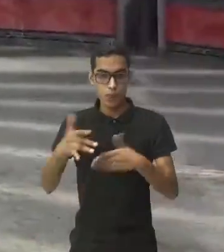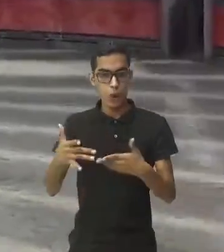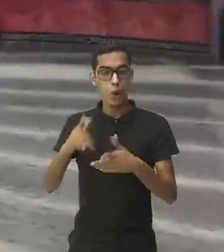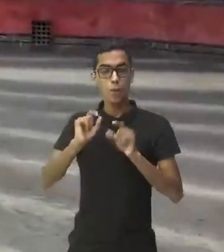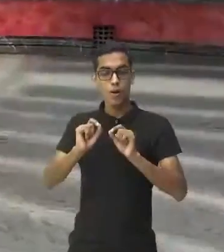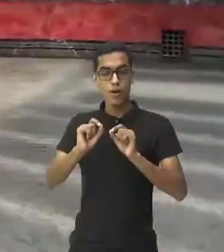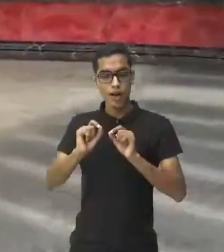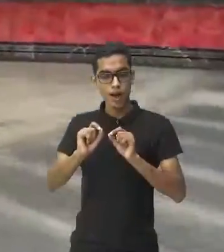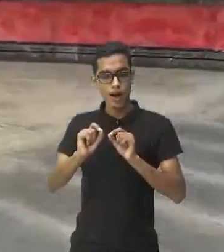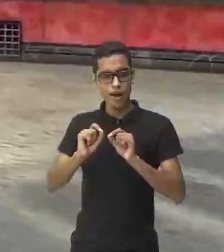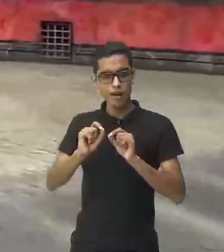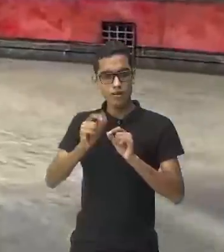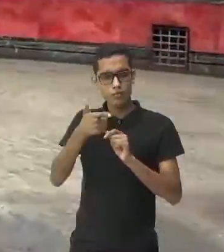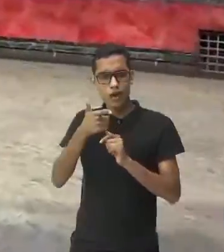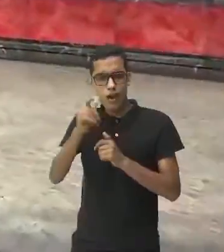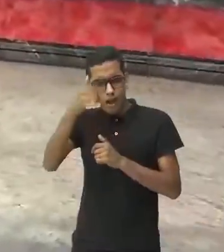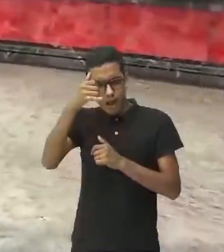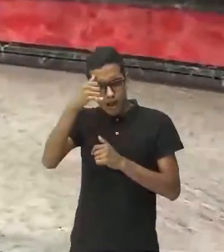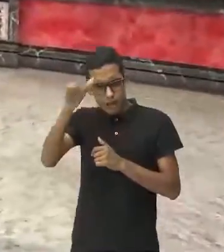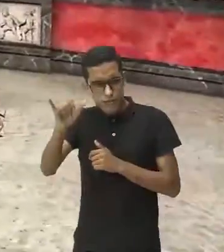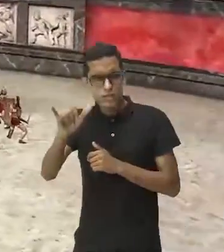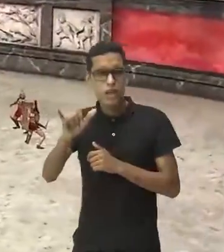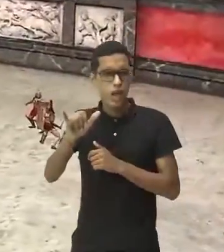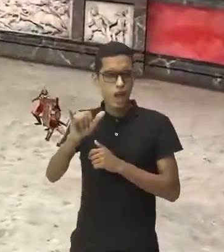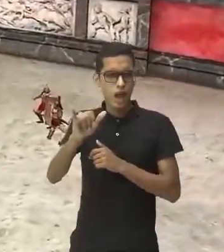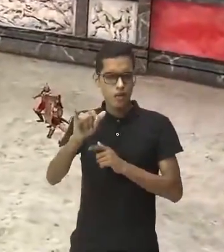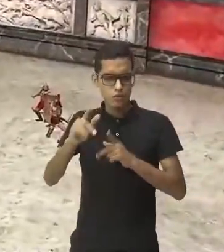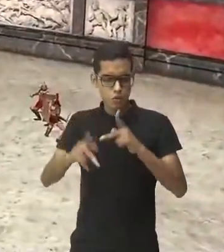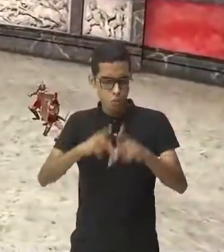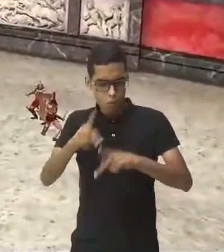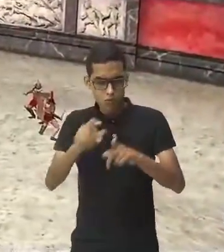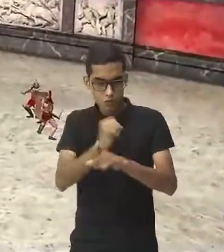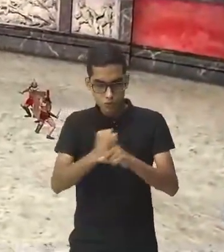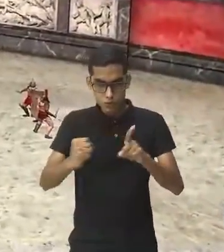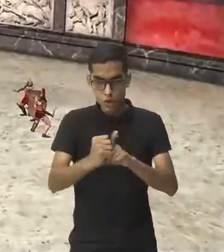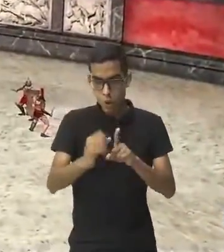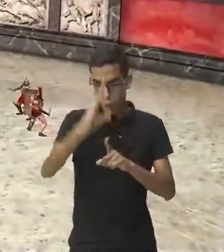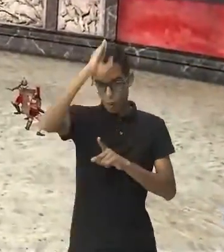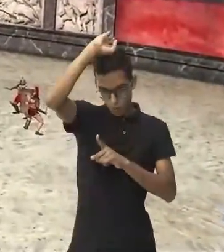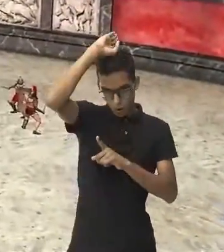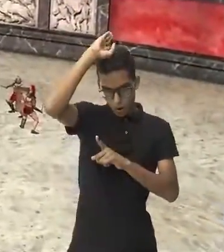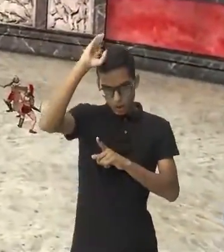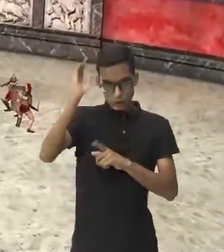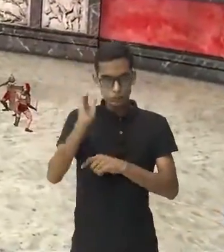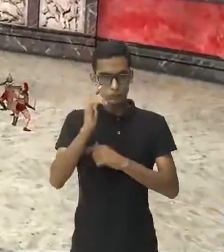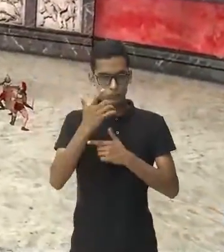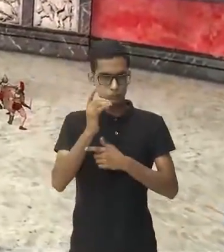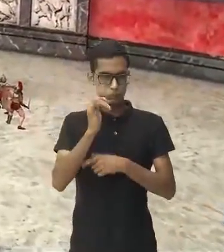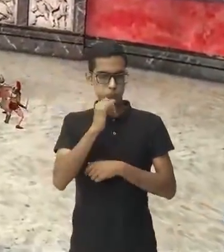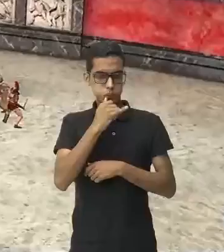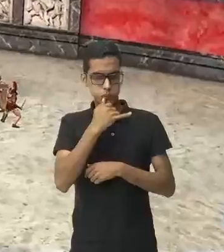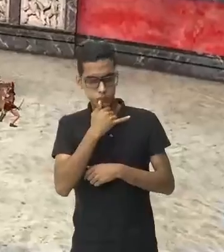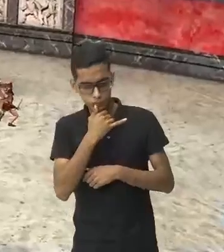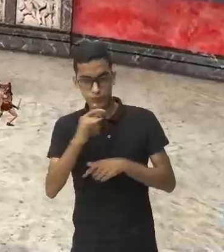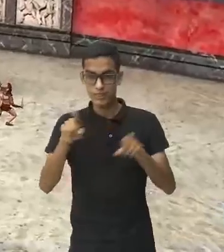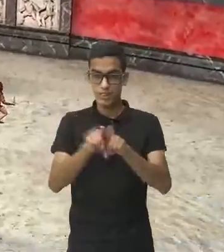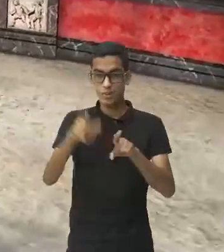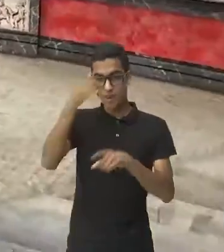o descontentamento social e evitar revoltas dentro da população romana.